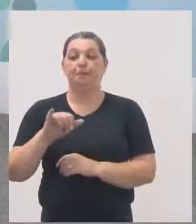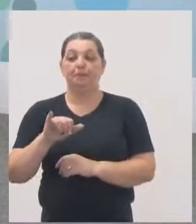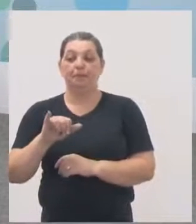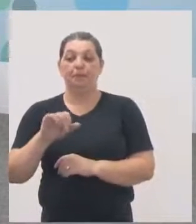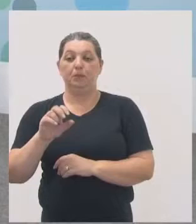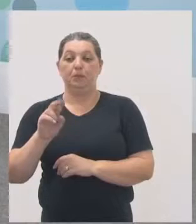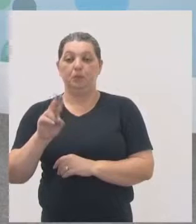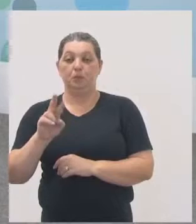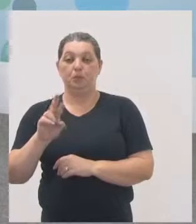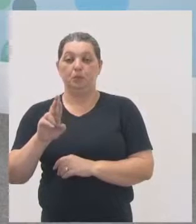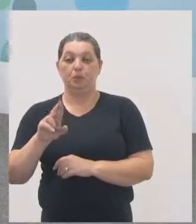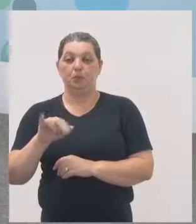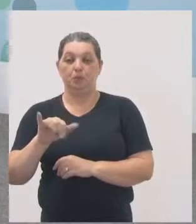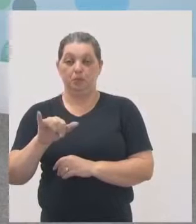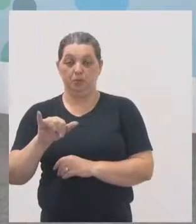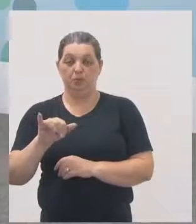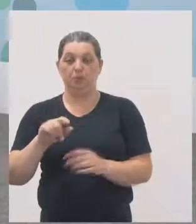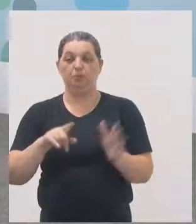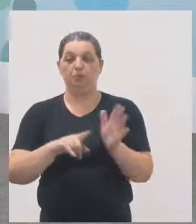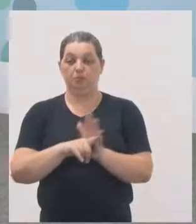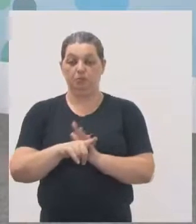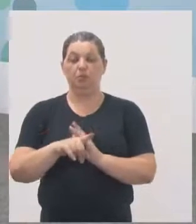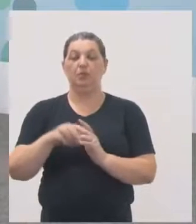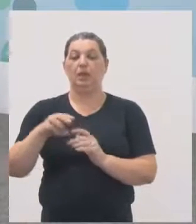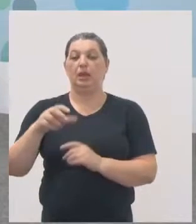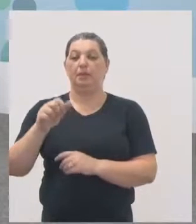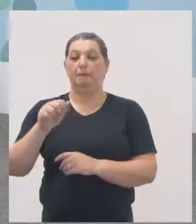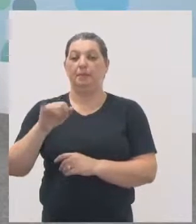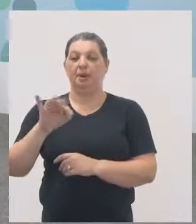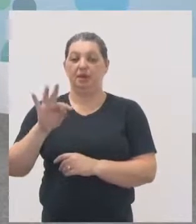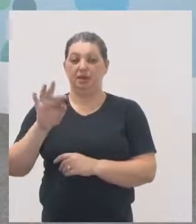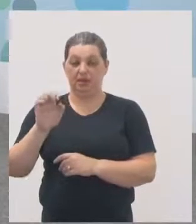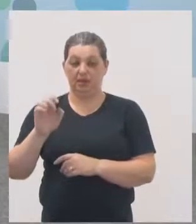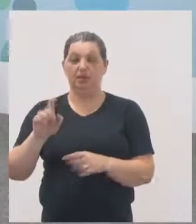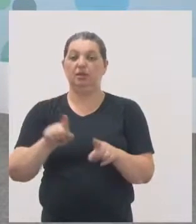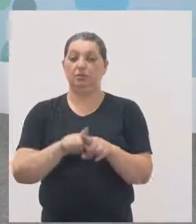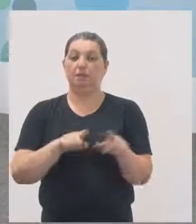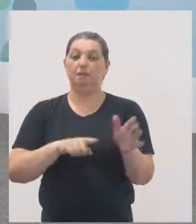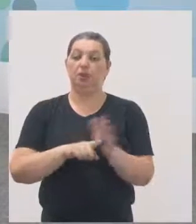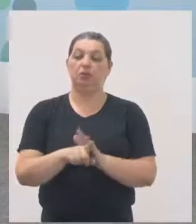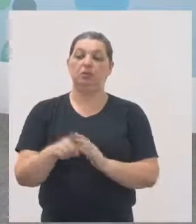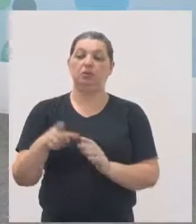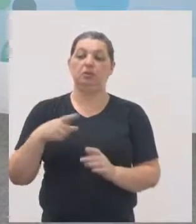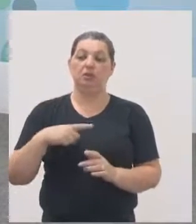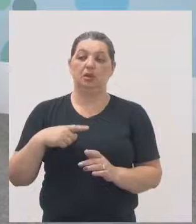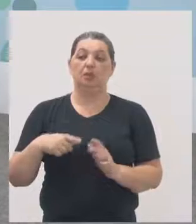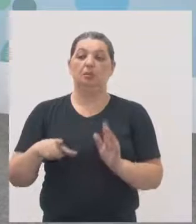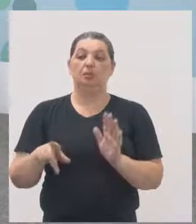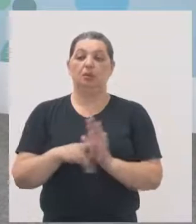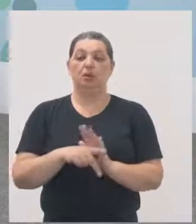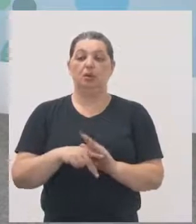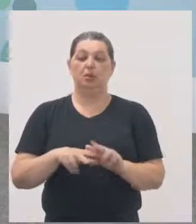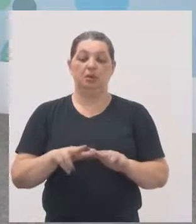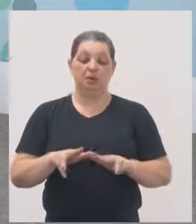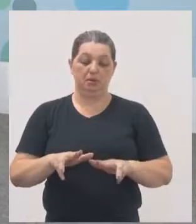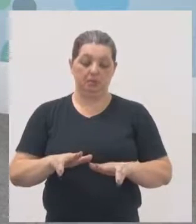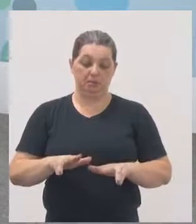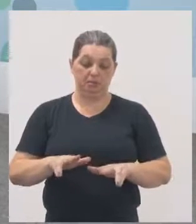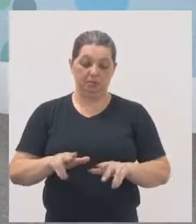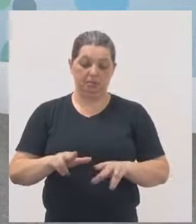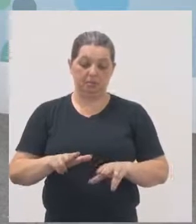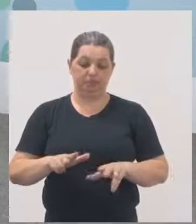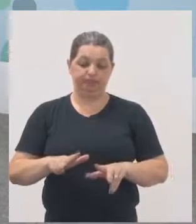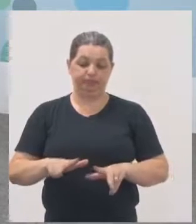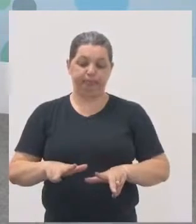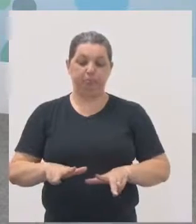gente já respondeu lá na frente e a Maitê também respondeu. Se tem para Linux. Tem para Linux. Tem. Quando o Giovanni mostrou lá